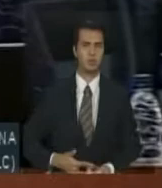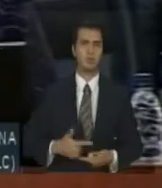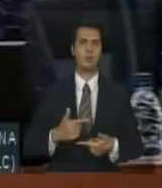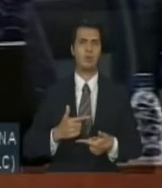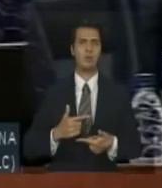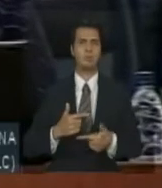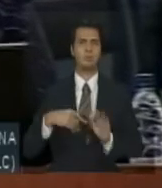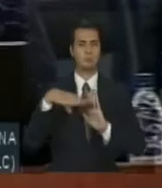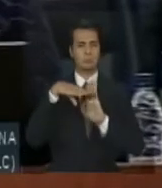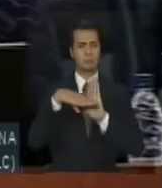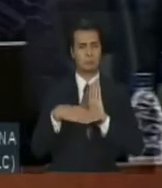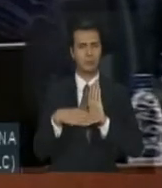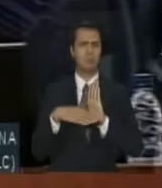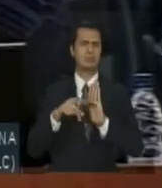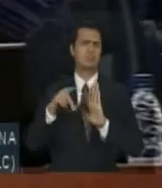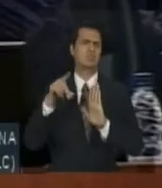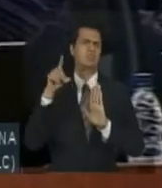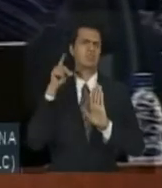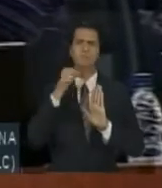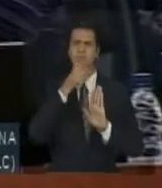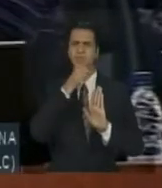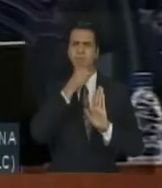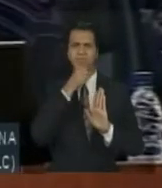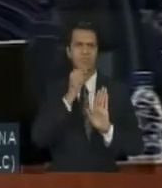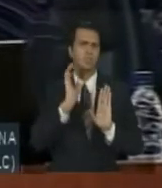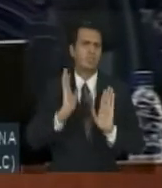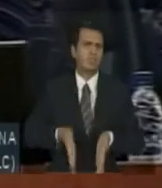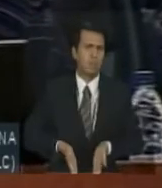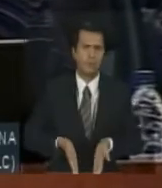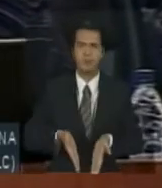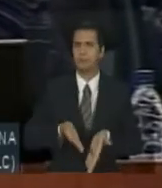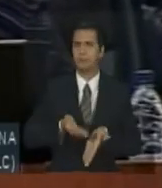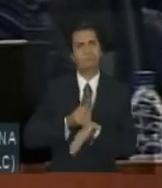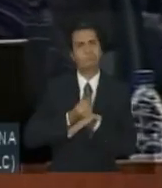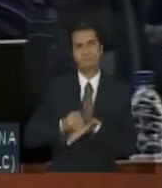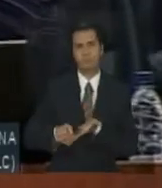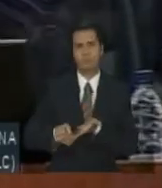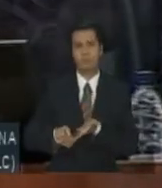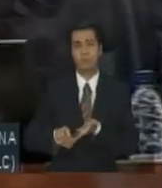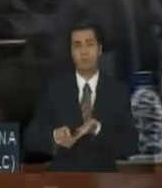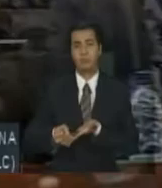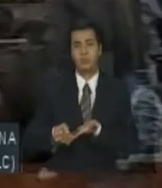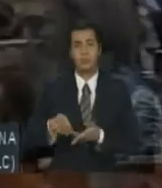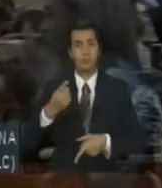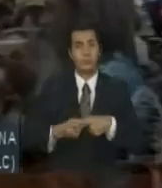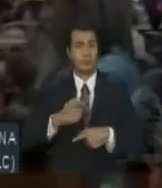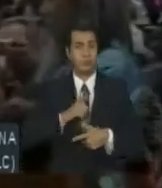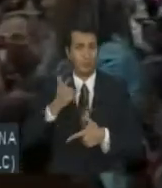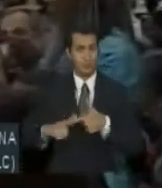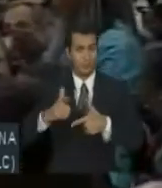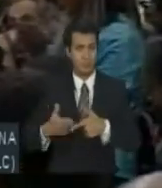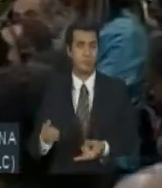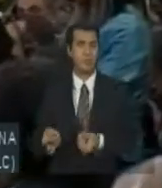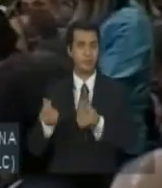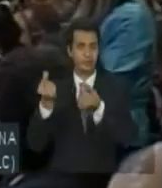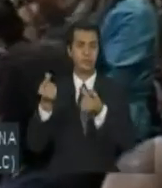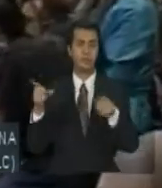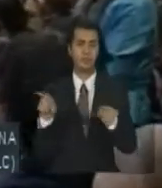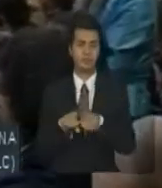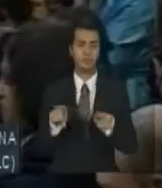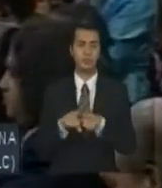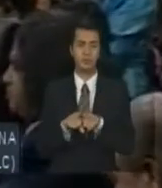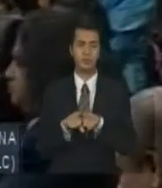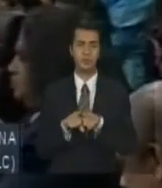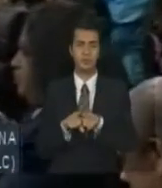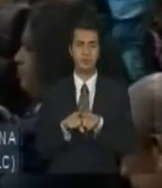colocados em xeque, tanto pela especulação financeira, quanto pelo